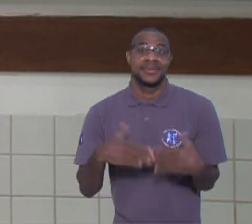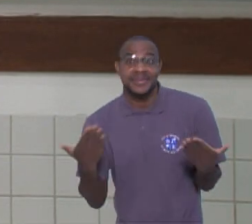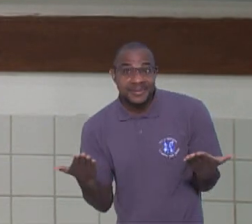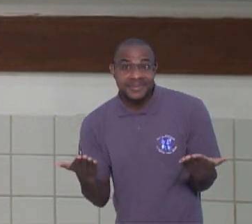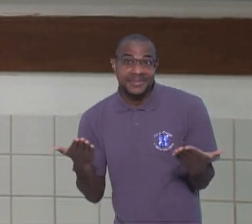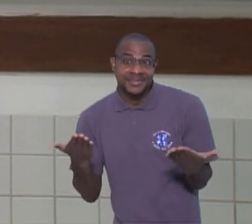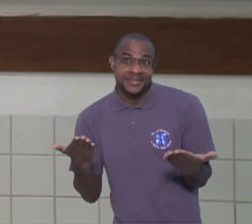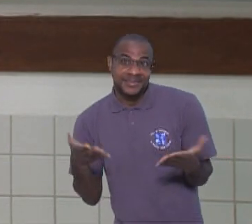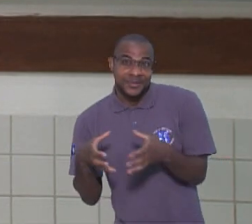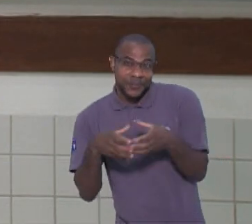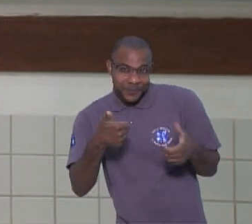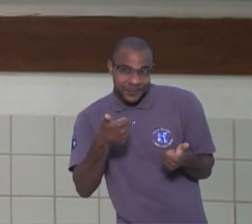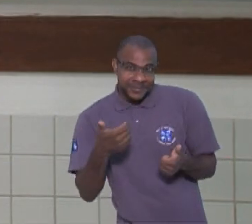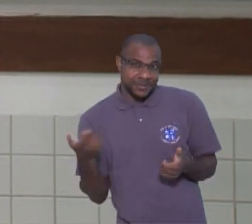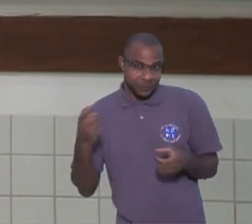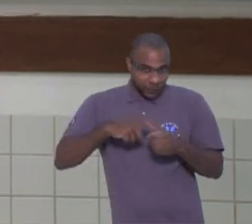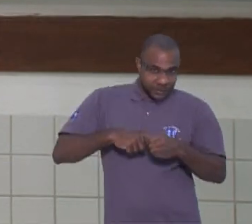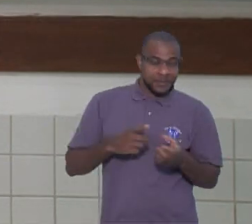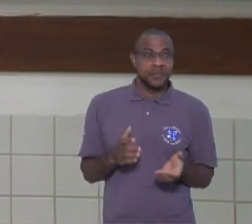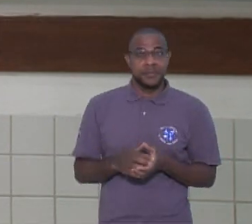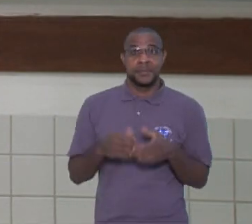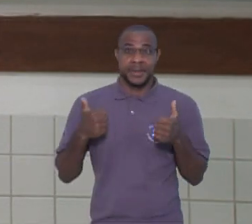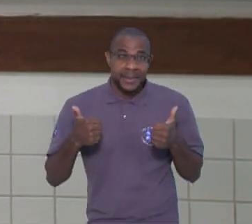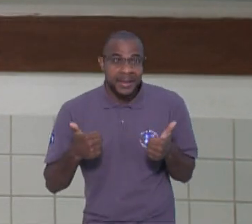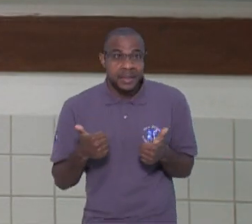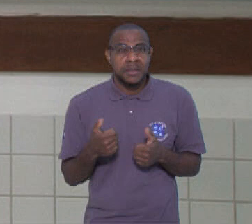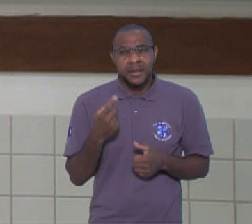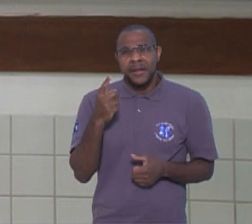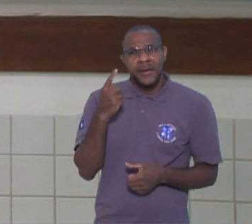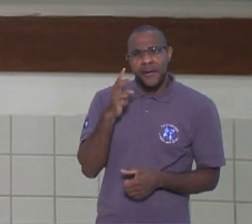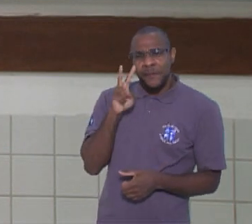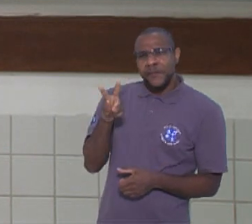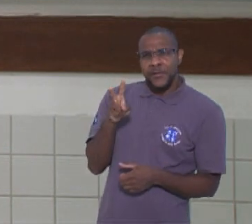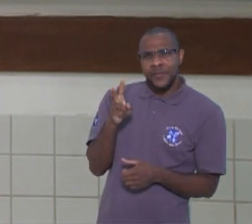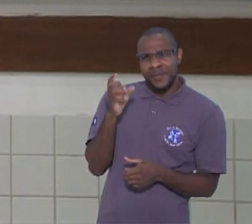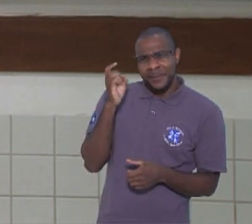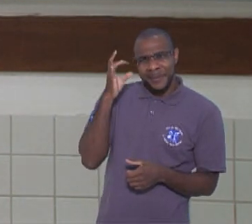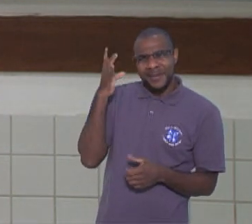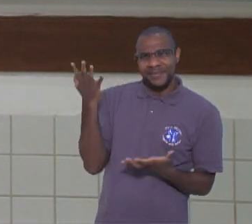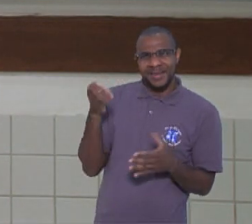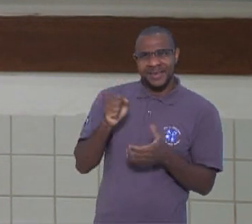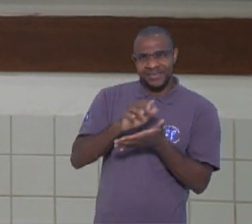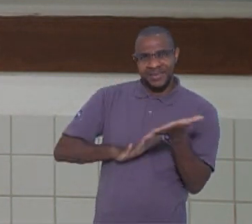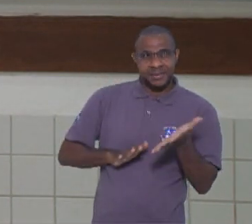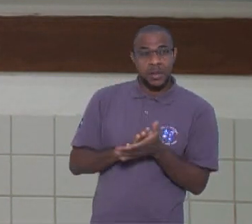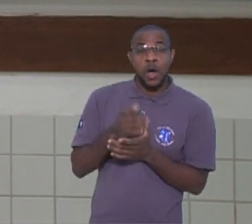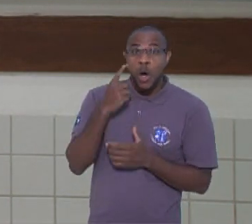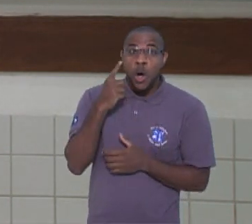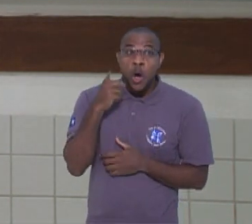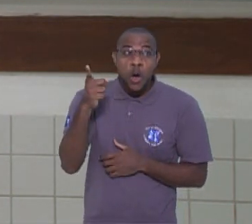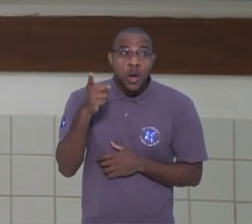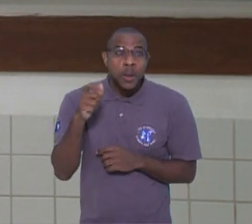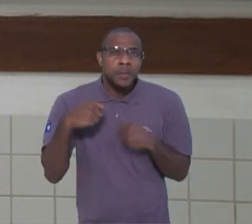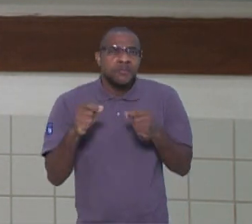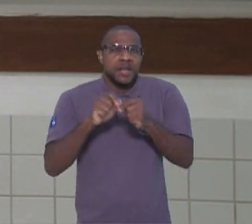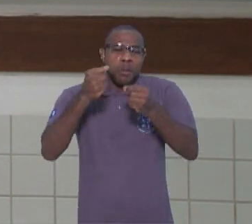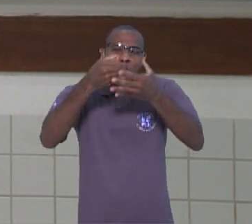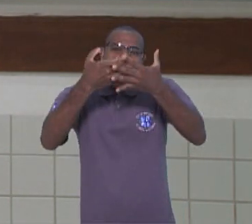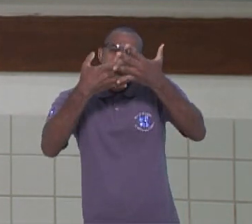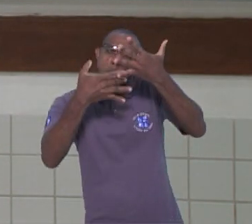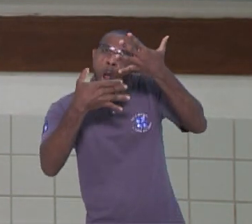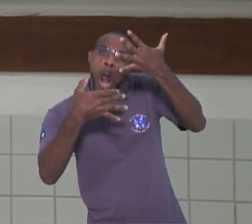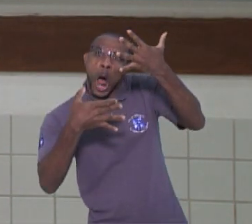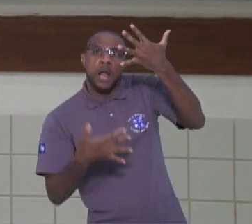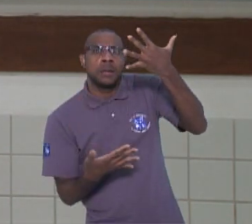E aí, galerinha, estamos de volta, beleza? Você viu como que é fácil esse exercício? Olha só, você não precisa fazer todo aquele cálculo. Você